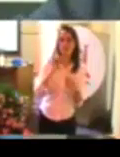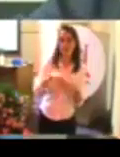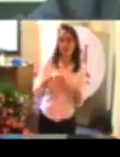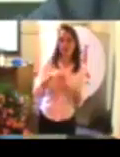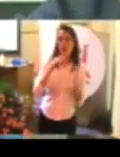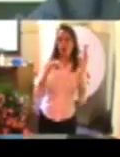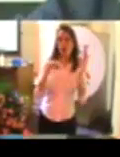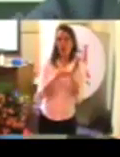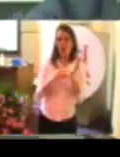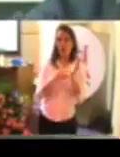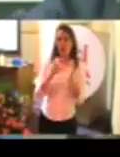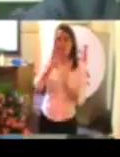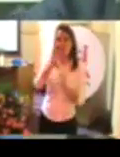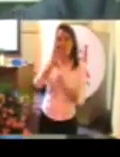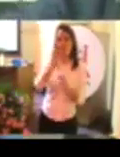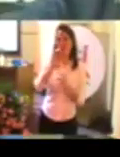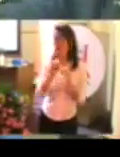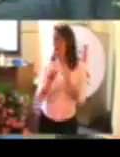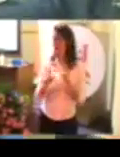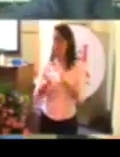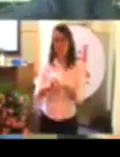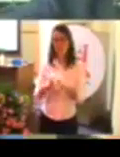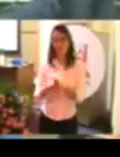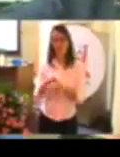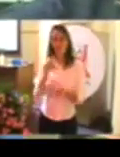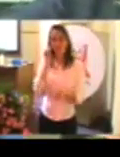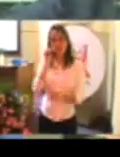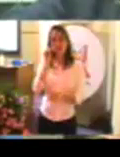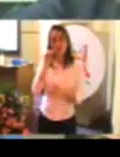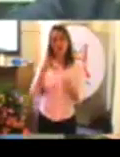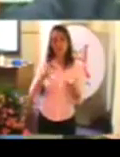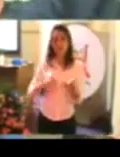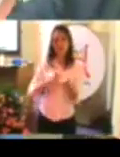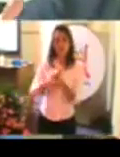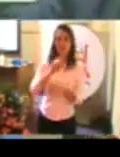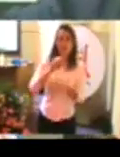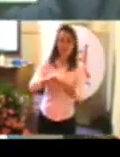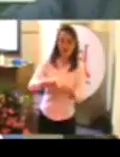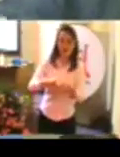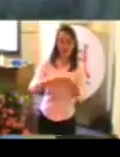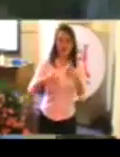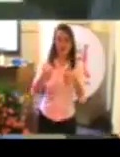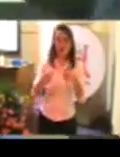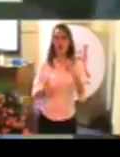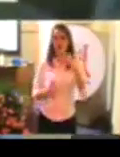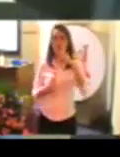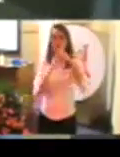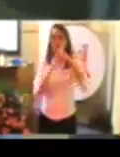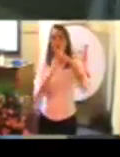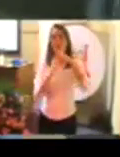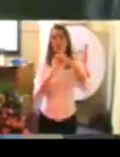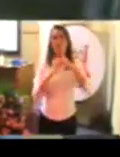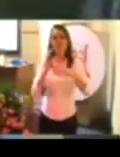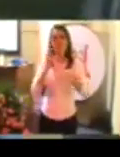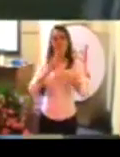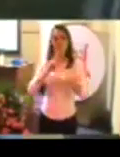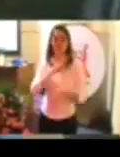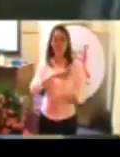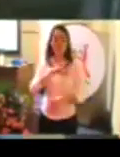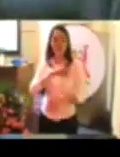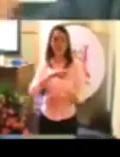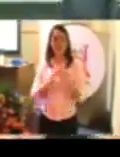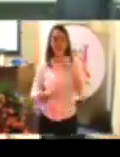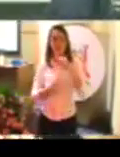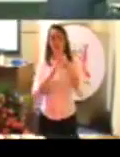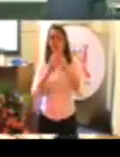O. A Maria Candelária entrou hoje e hoje mesmo ela já era a última na carreira funcional,